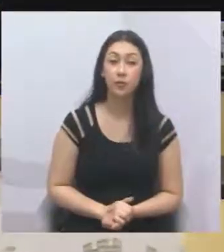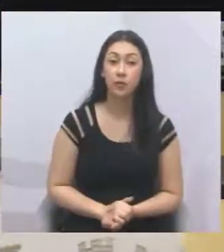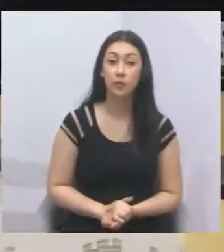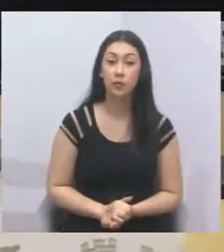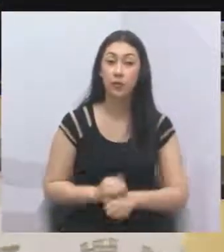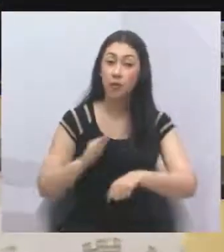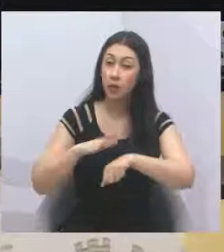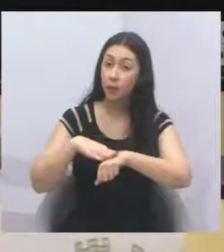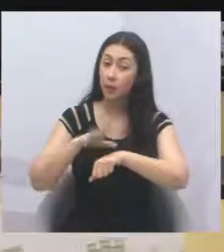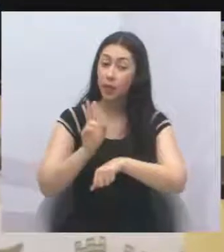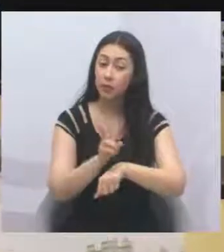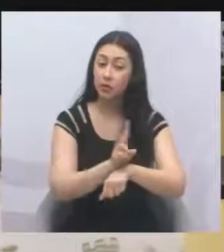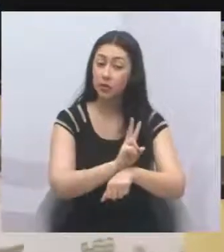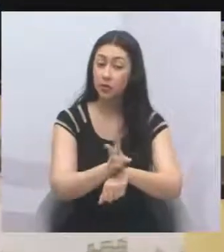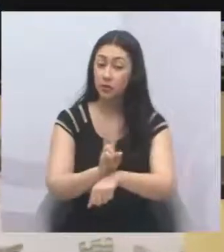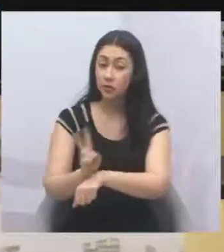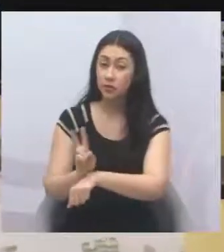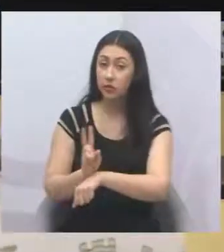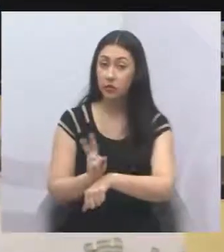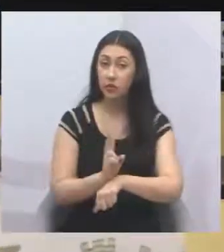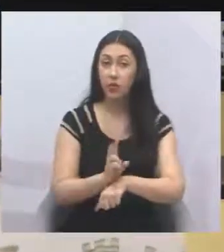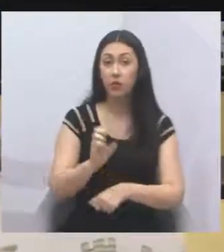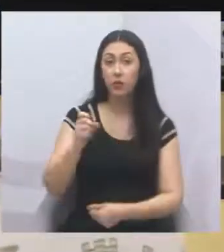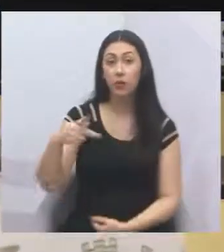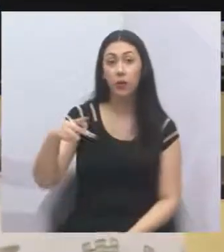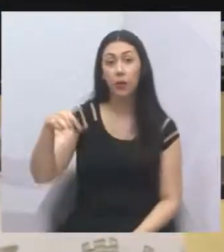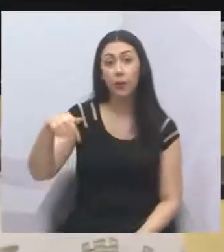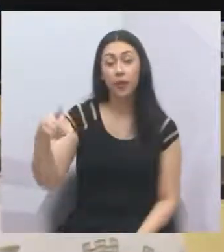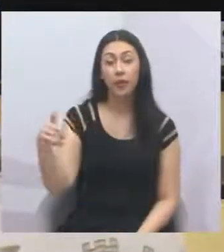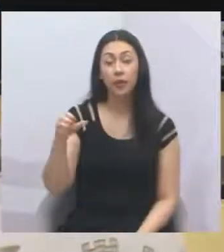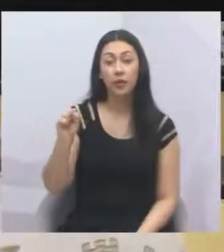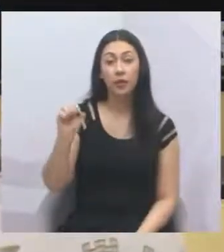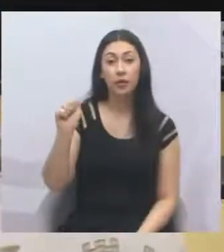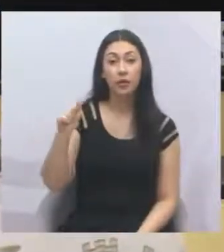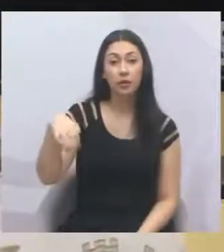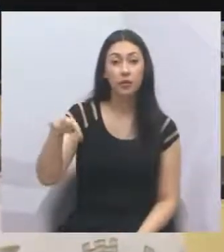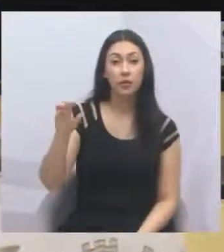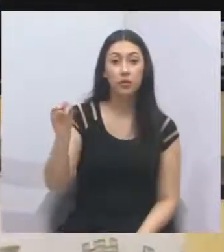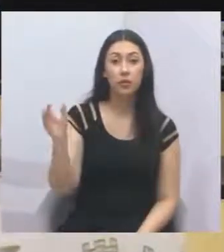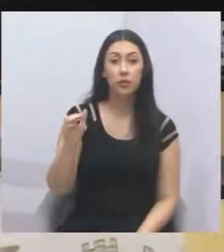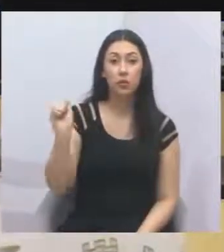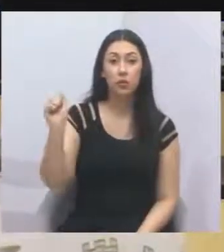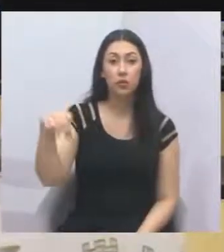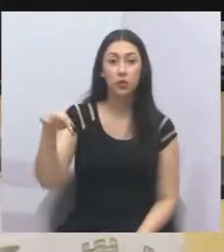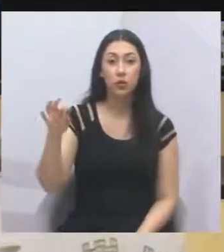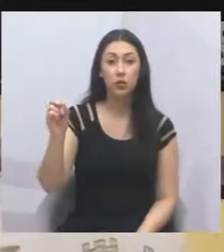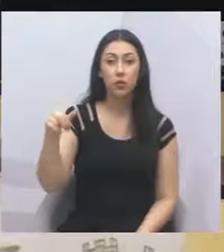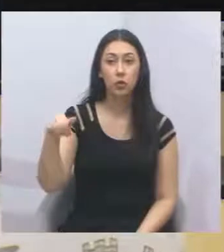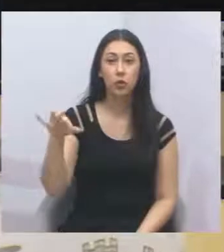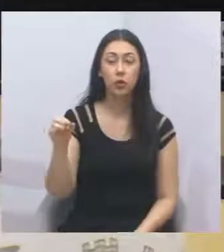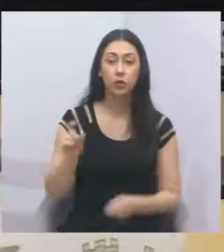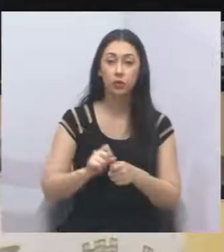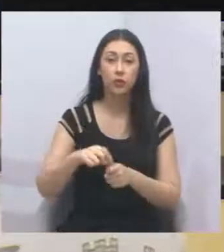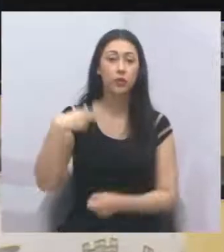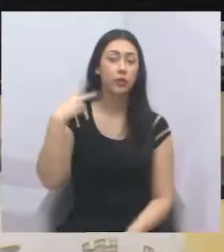solicitando intensificação de rondas policiais no Parque Santo Antônio. Autoria, vereador Dr. Rodrigo